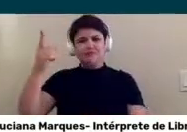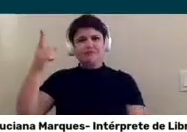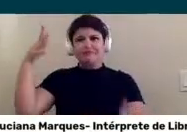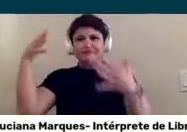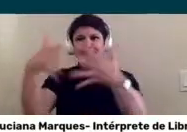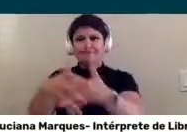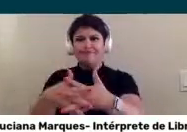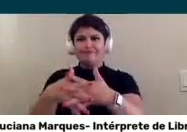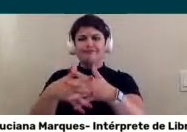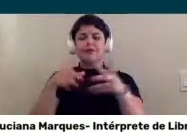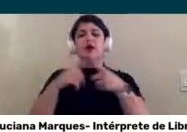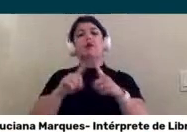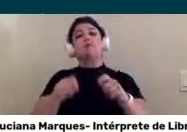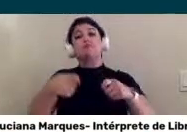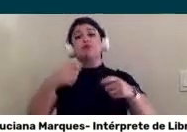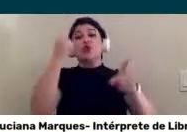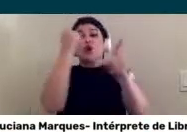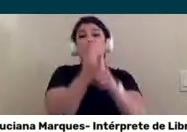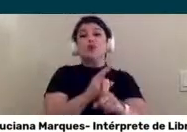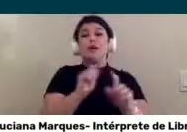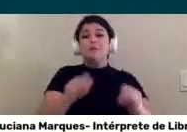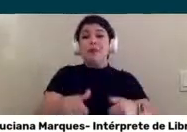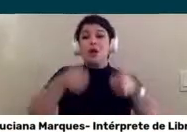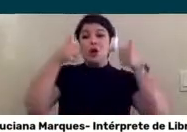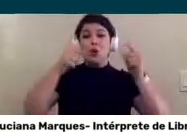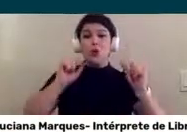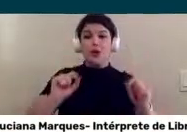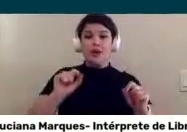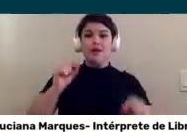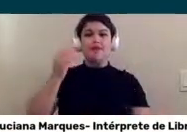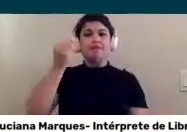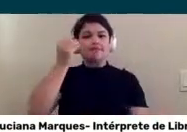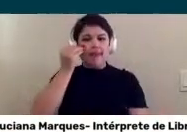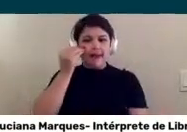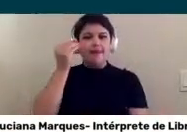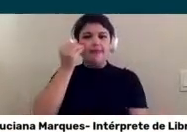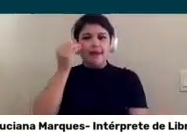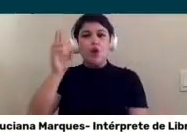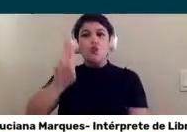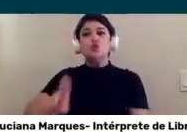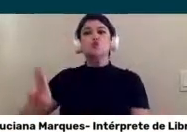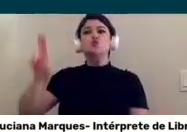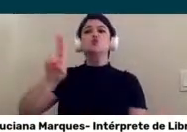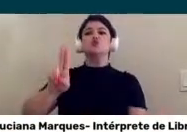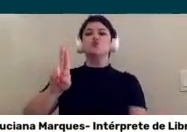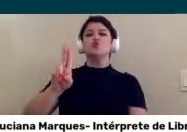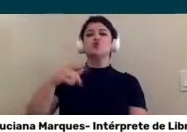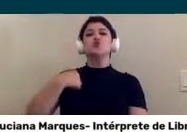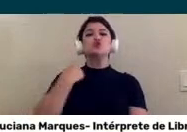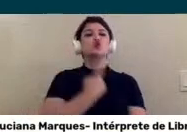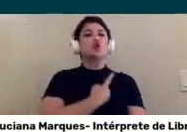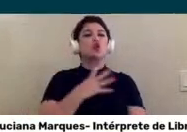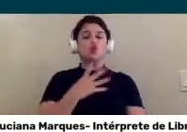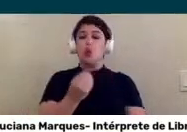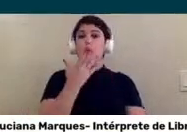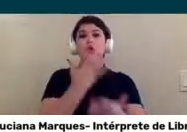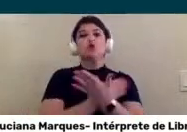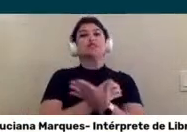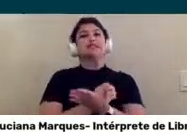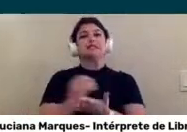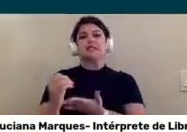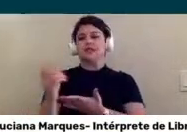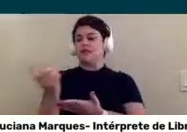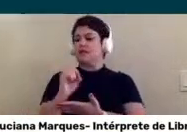precisava melhorar. Então, através de teste de usuário, a gente não inventou do zero, né? A gente começou a